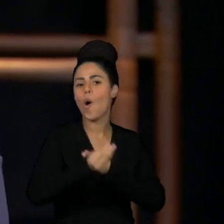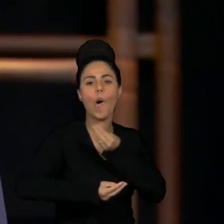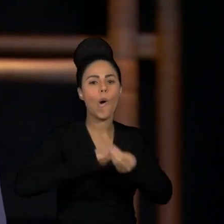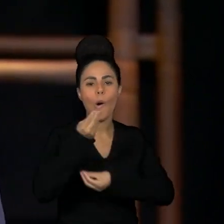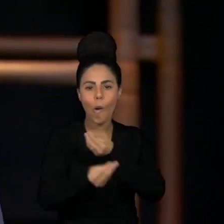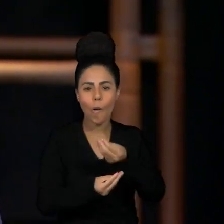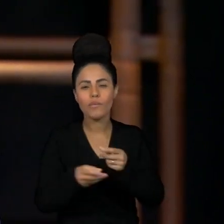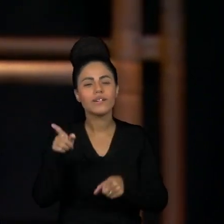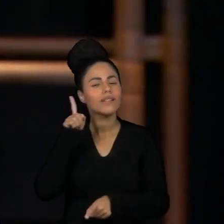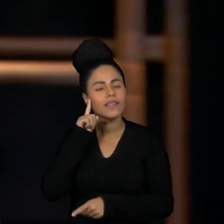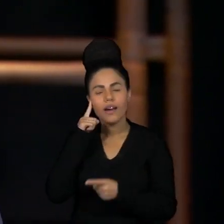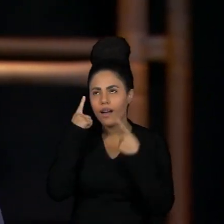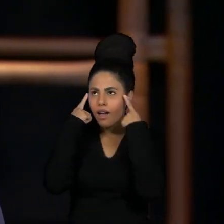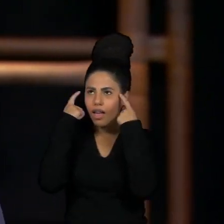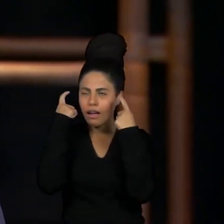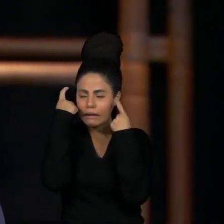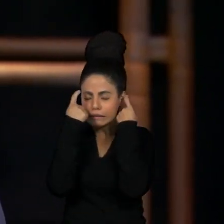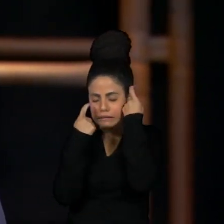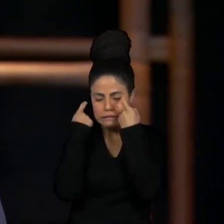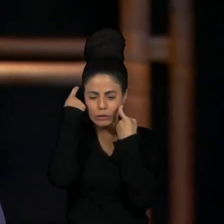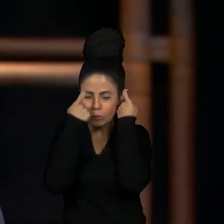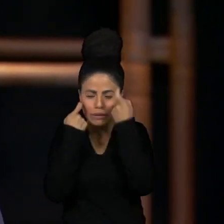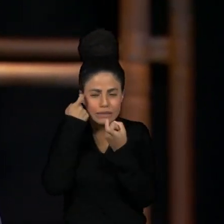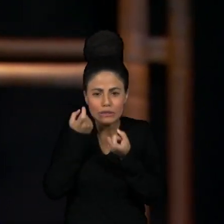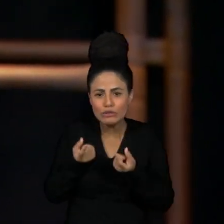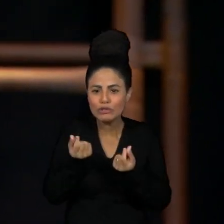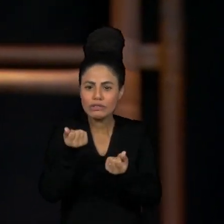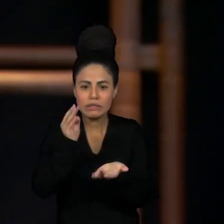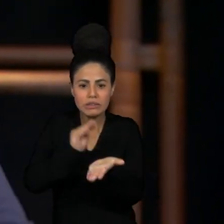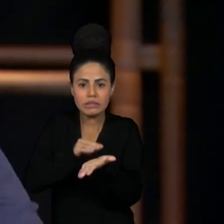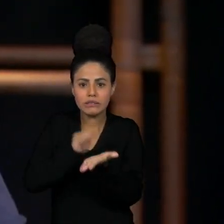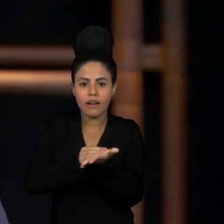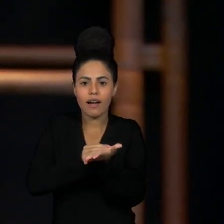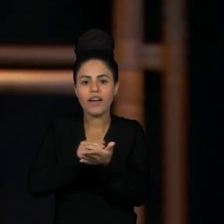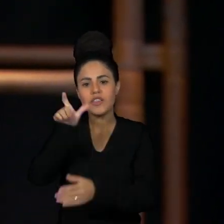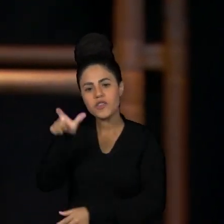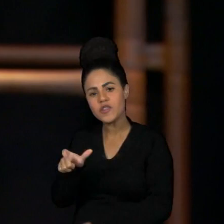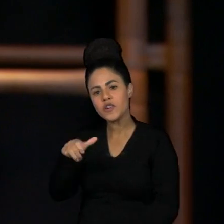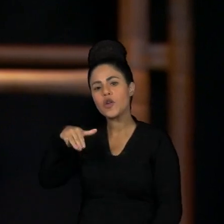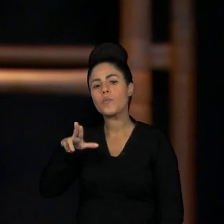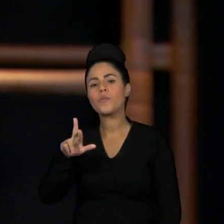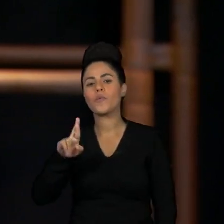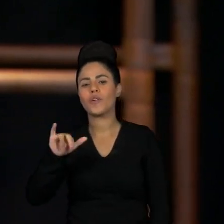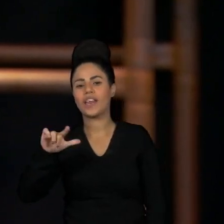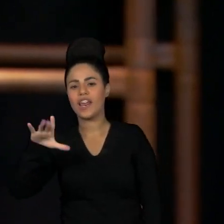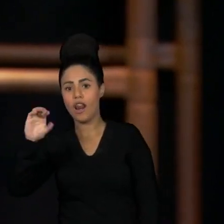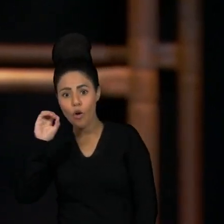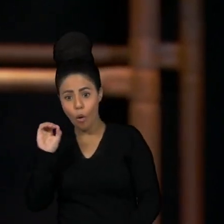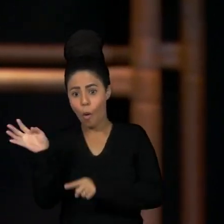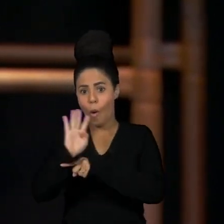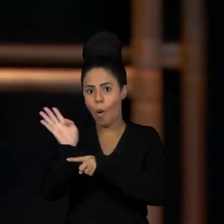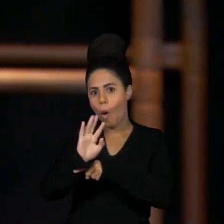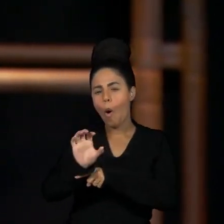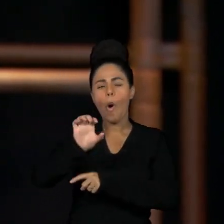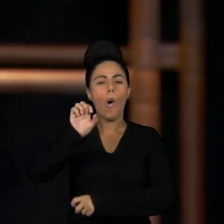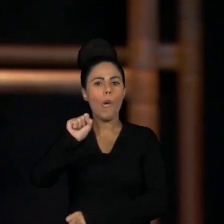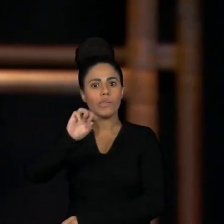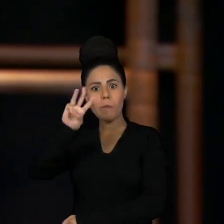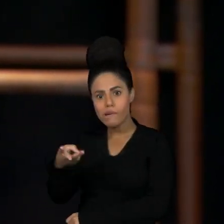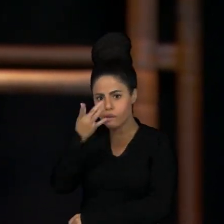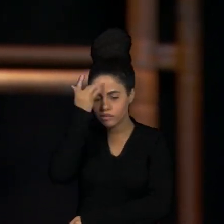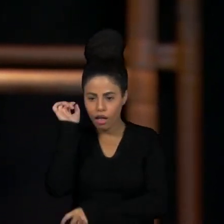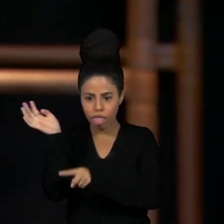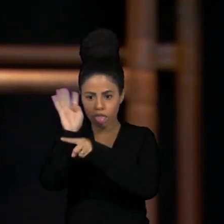livrar da preocupação com o dinheiro. Os vídeos do Murilo Duarte já foram vistos mais de 8 milhões de vezes e ele é